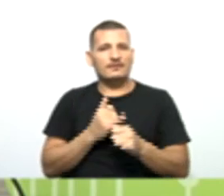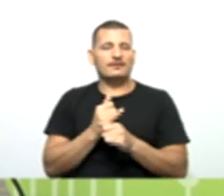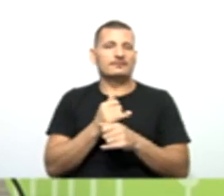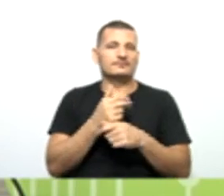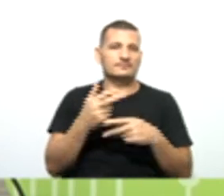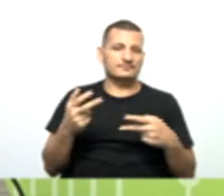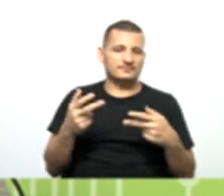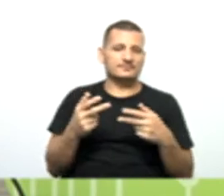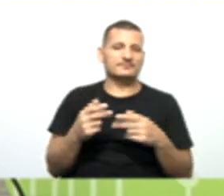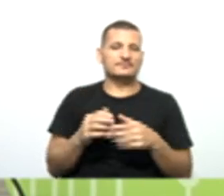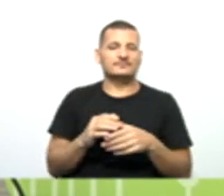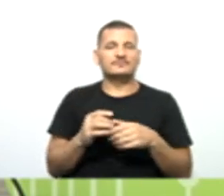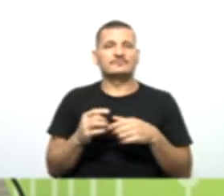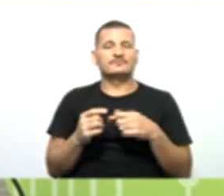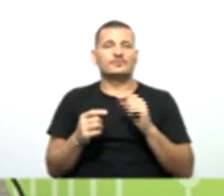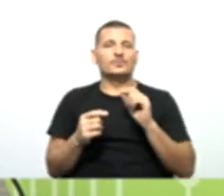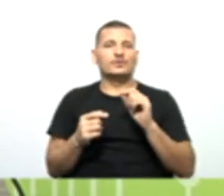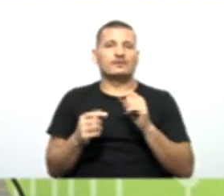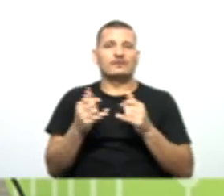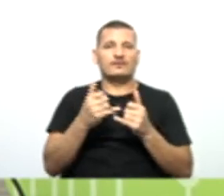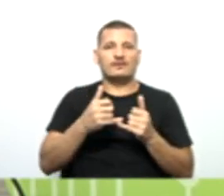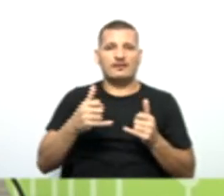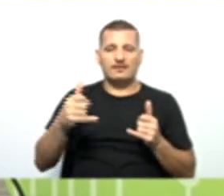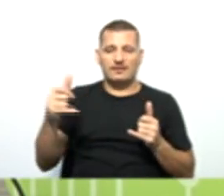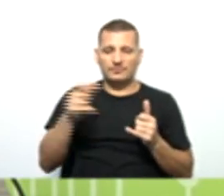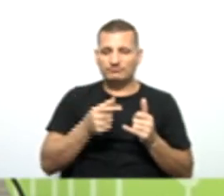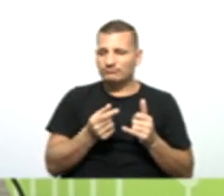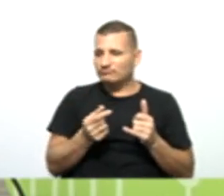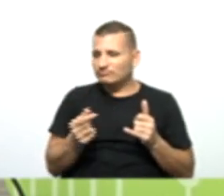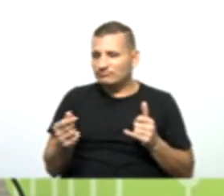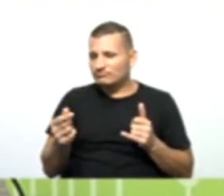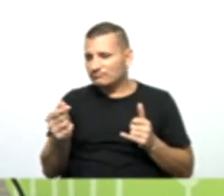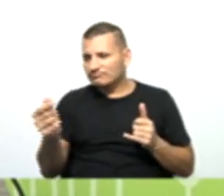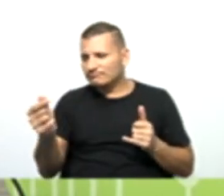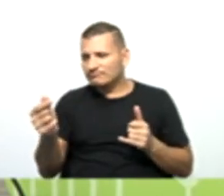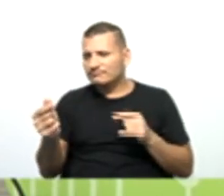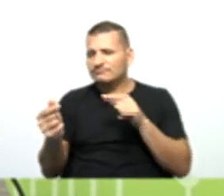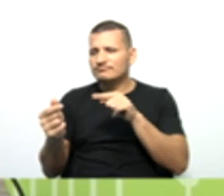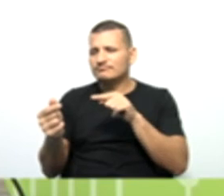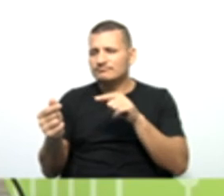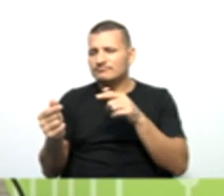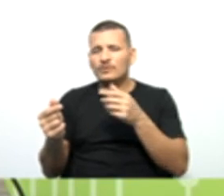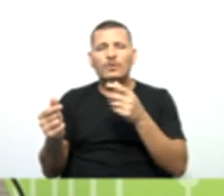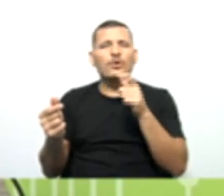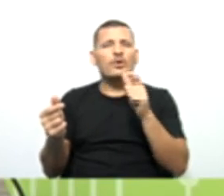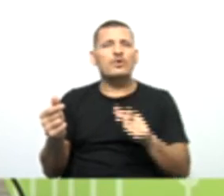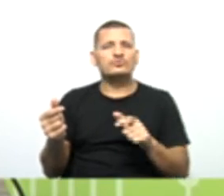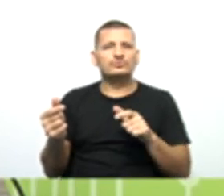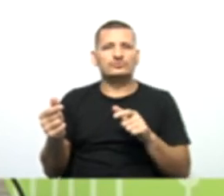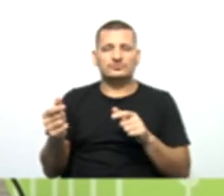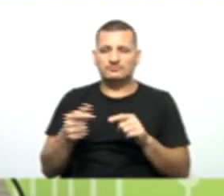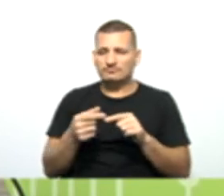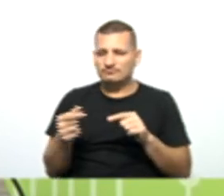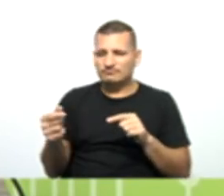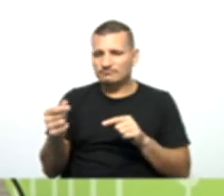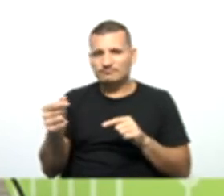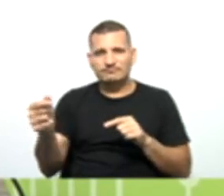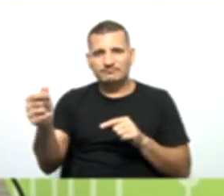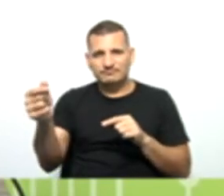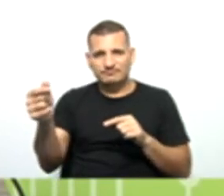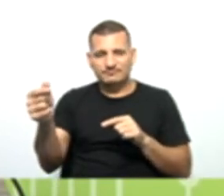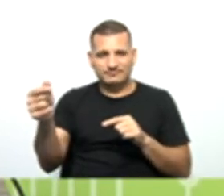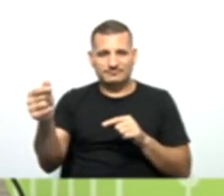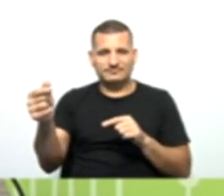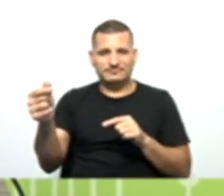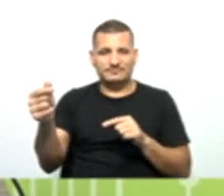gente tinha que seguir o cabo de uma ponta a outra, tentando adivinhar quais são os percursos que ele vai correr ali